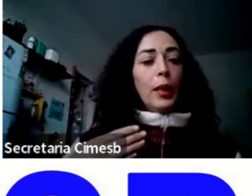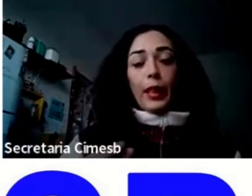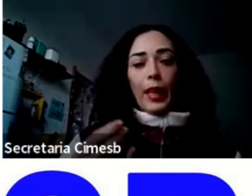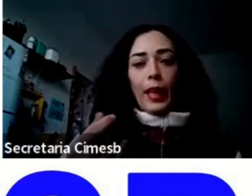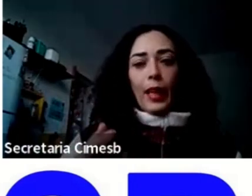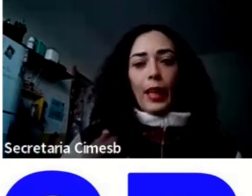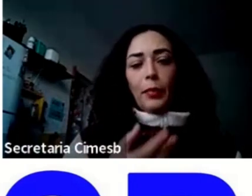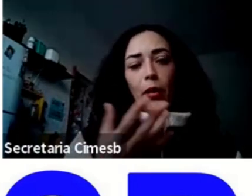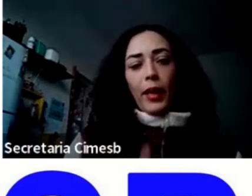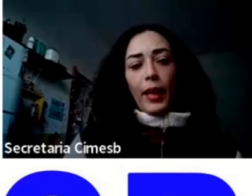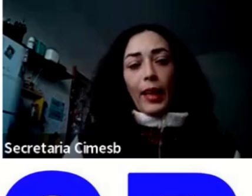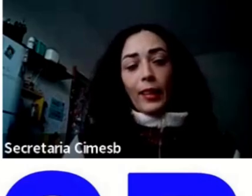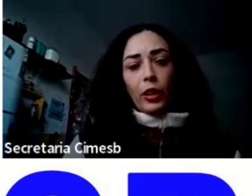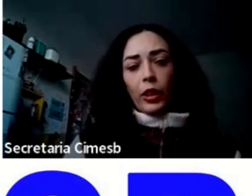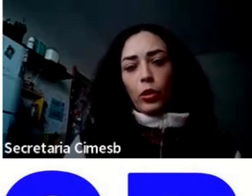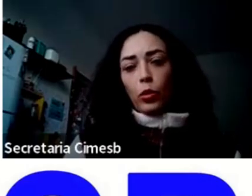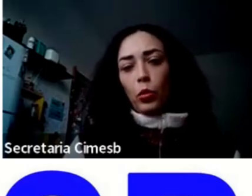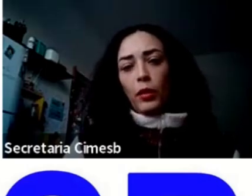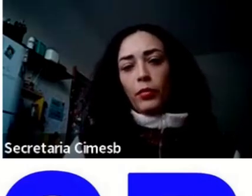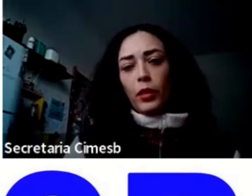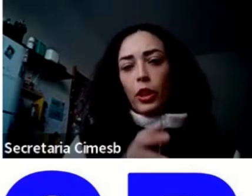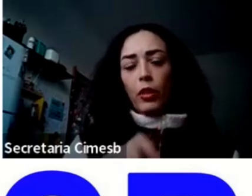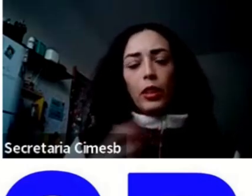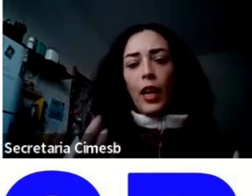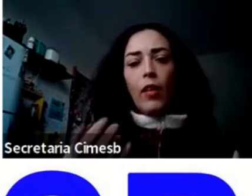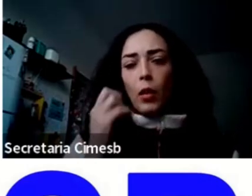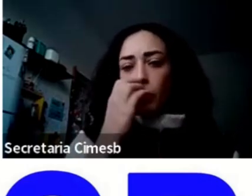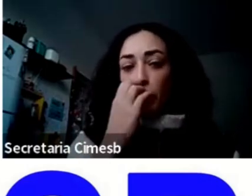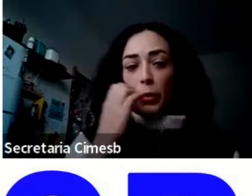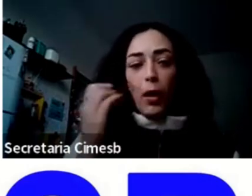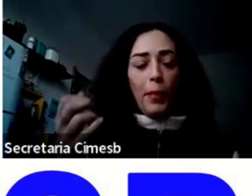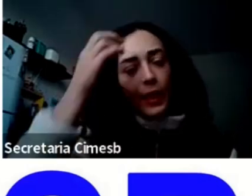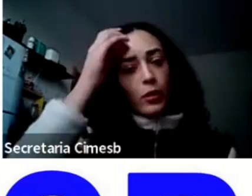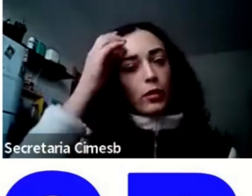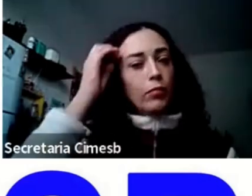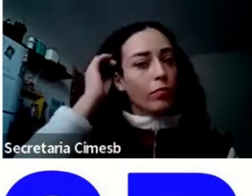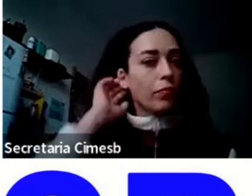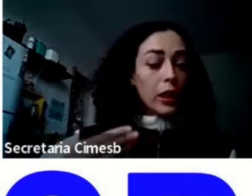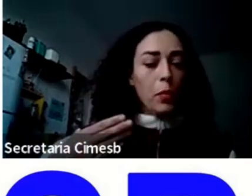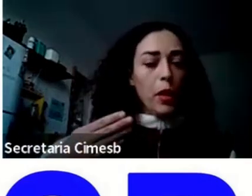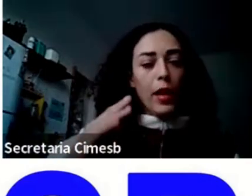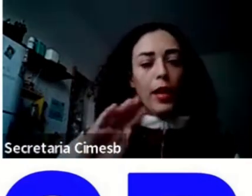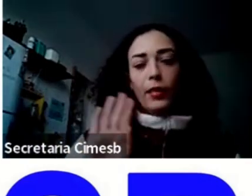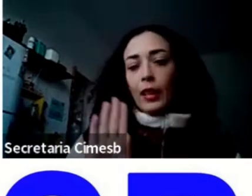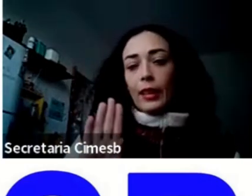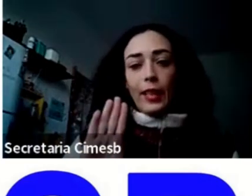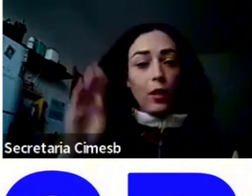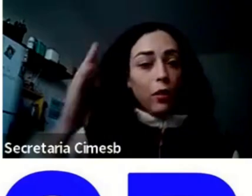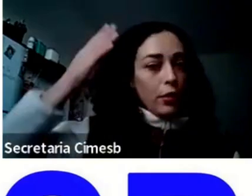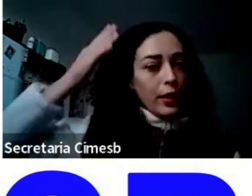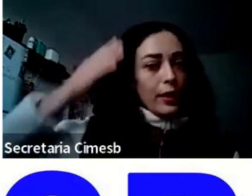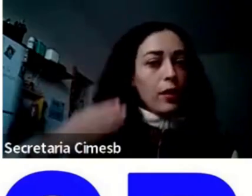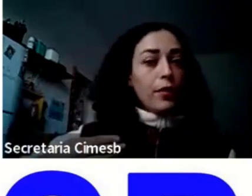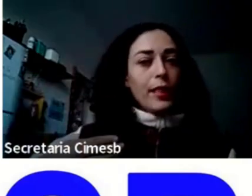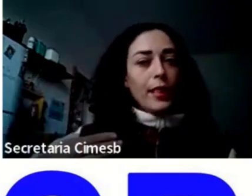surda. Porque eles pegam uma característica sua e te dão um sinal. É como se fosse um apelido. Então, o meu é